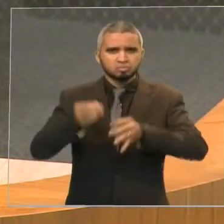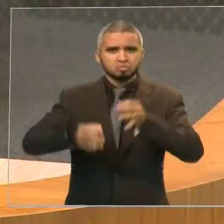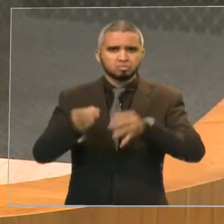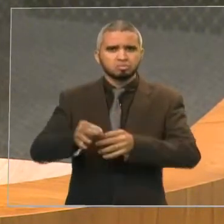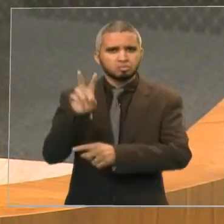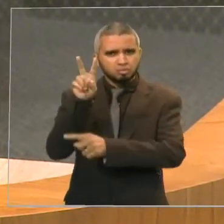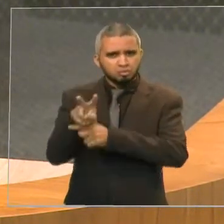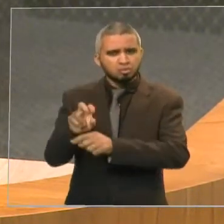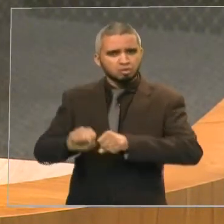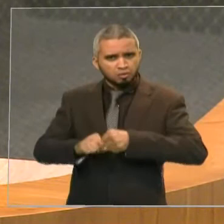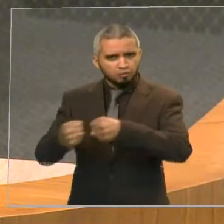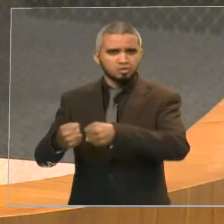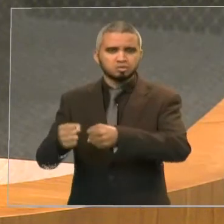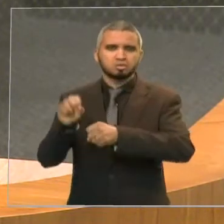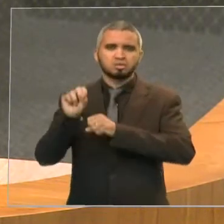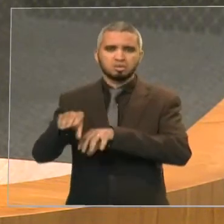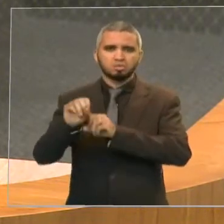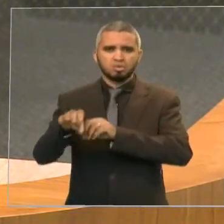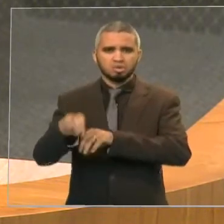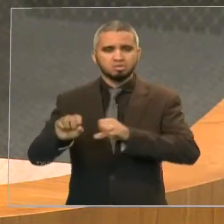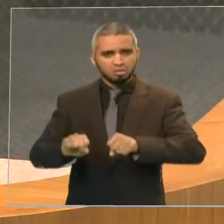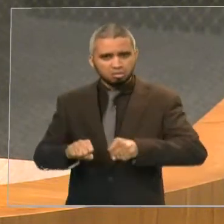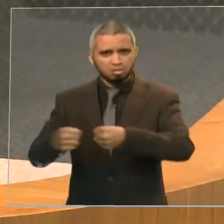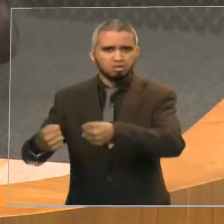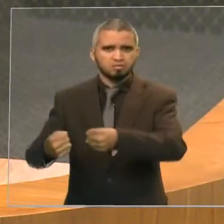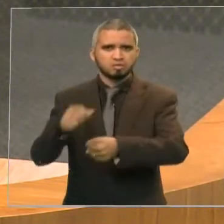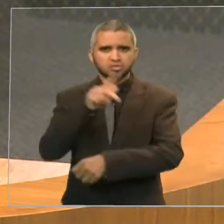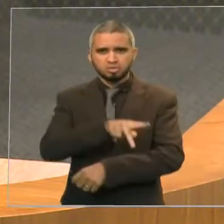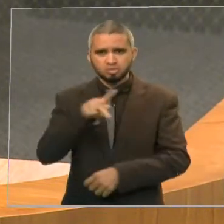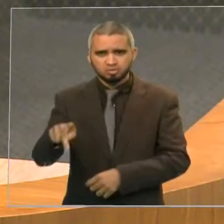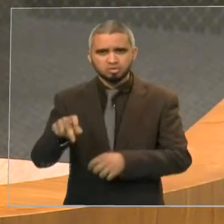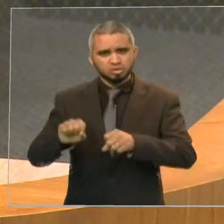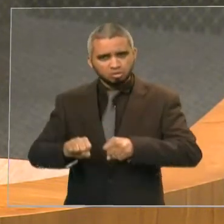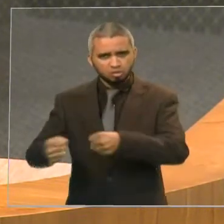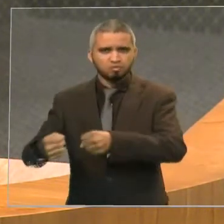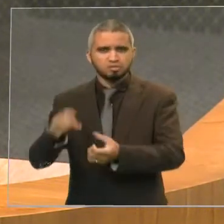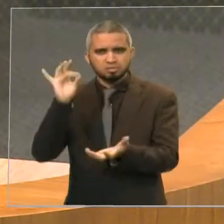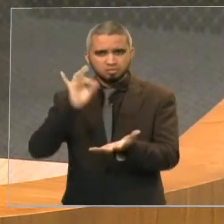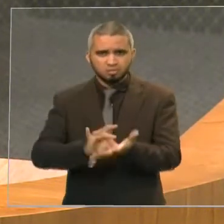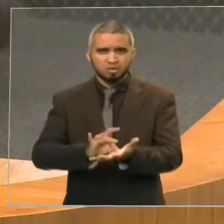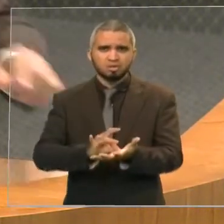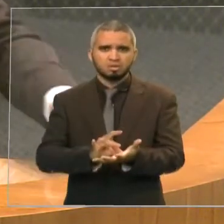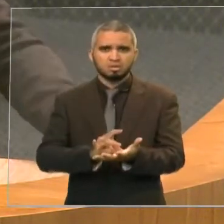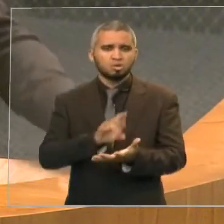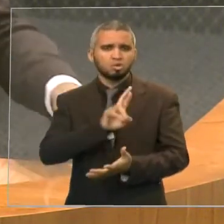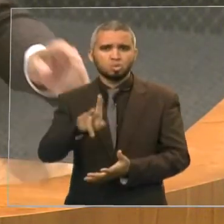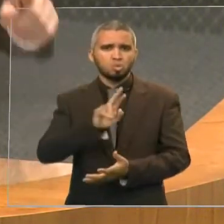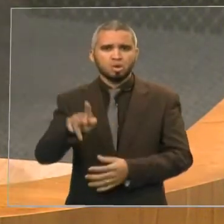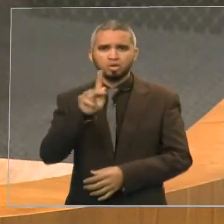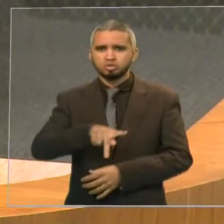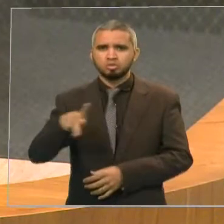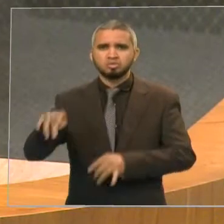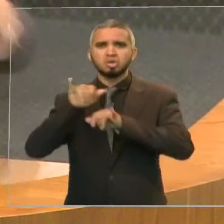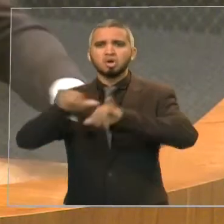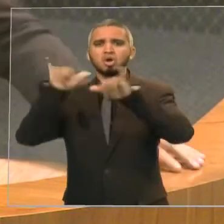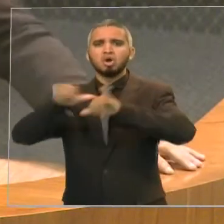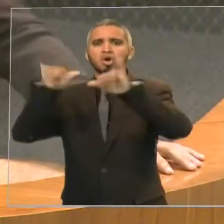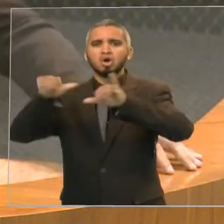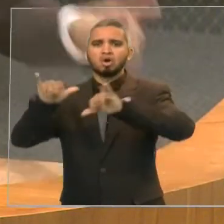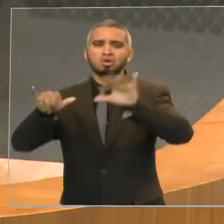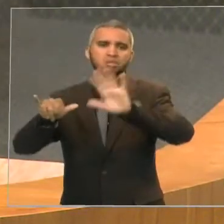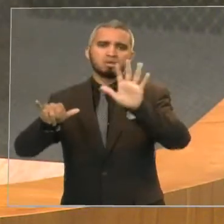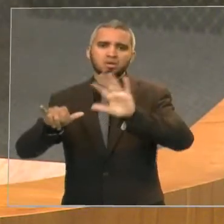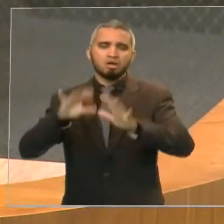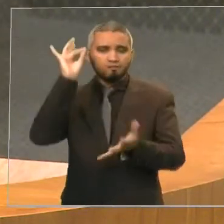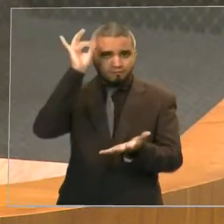da educação pública de qualidade e em defesa dos professores de verdade, não dos professores da propaganda, não dos professores para